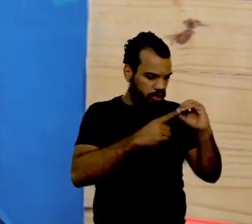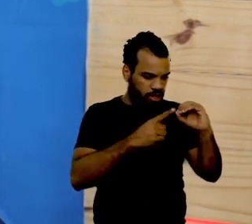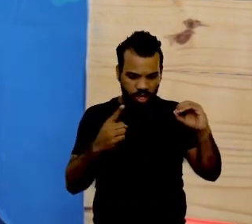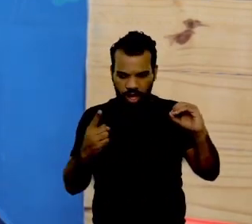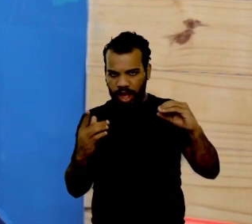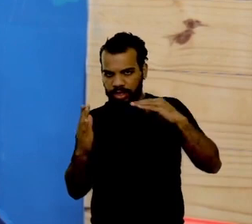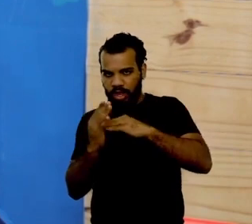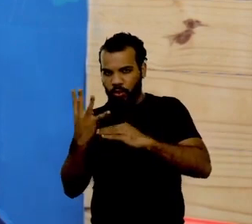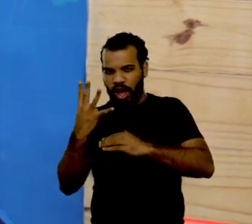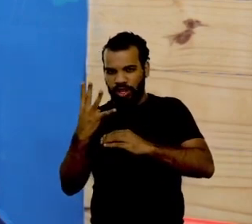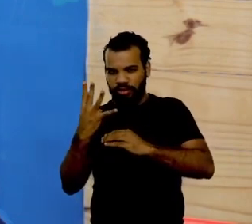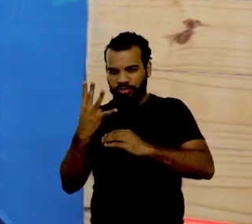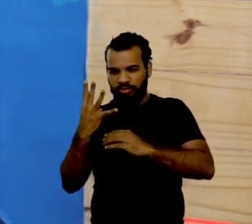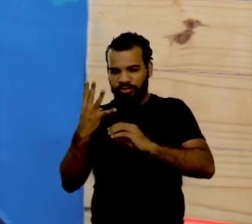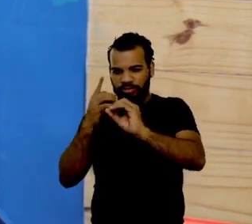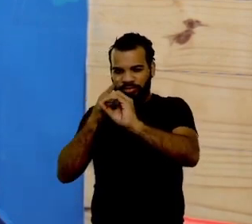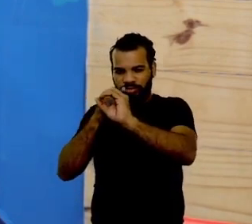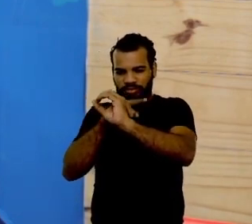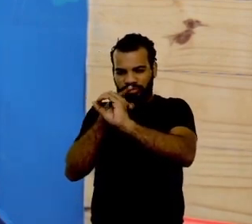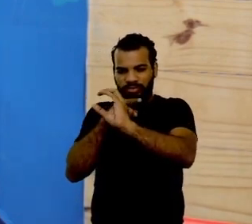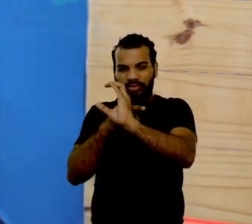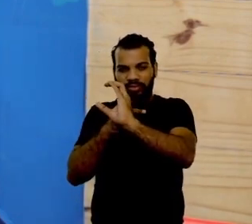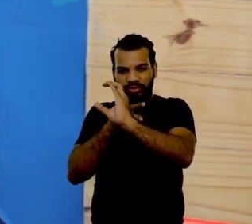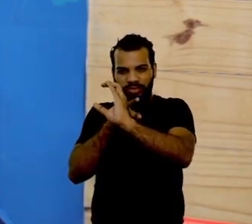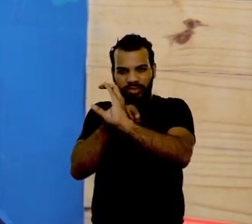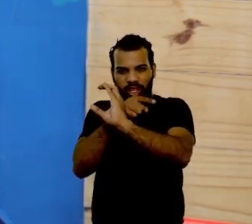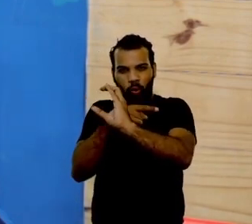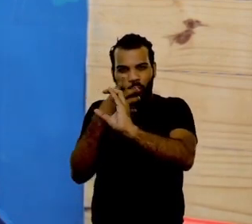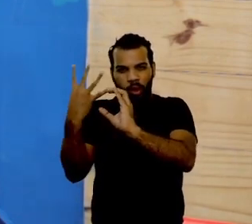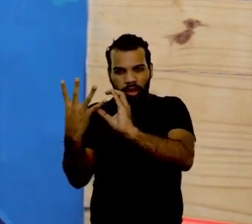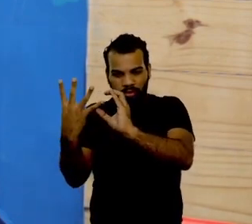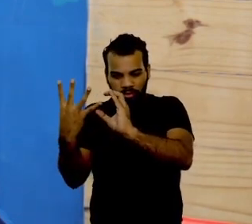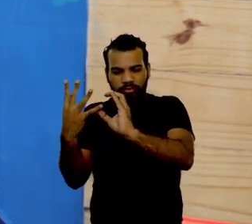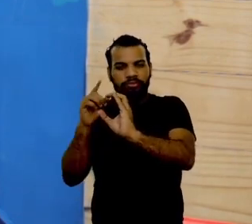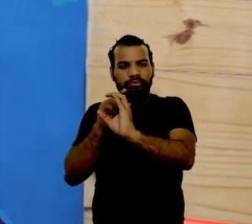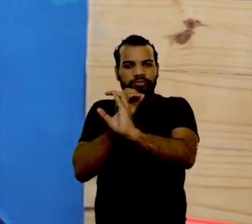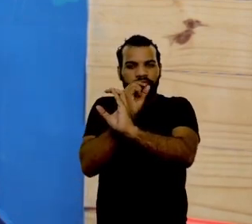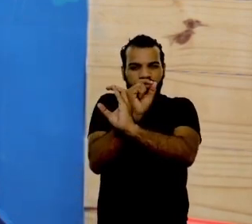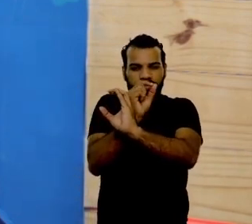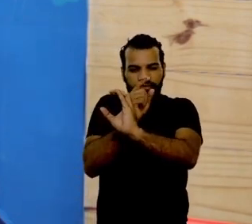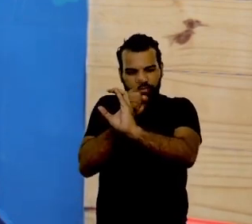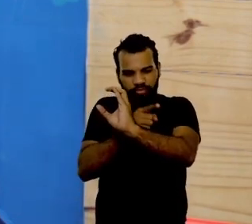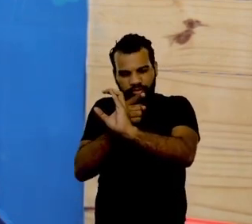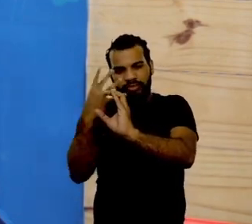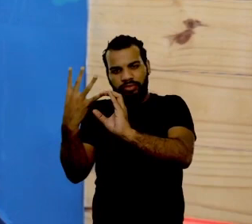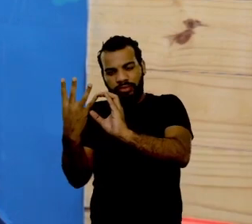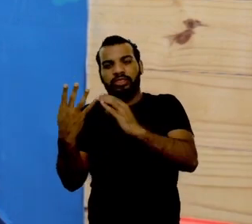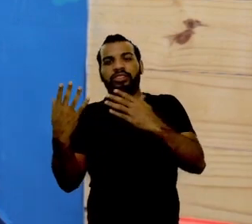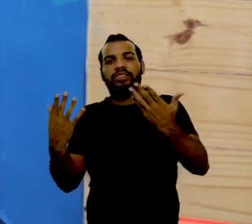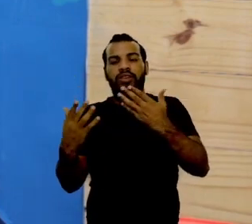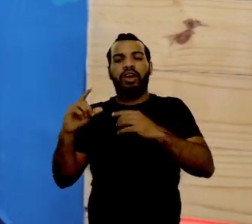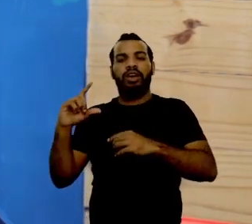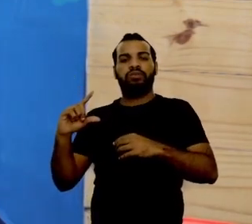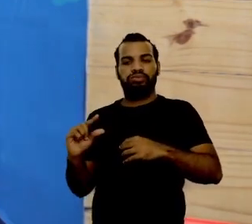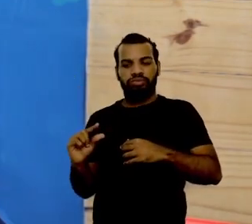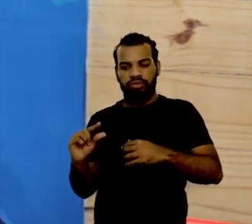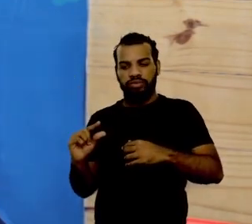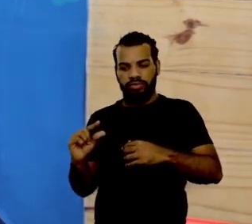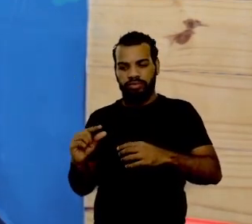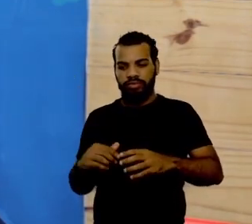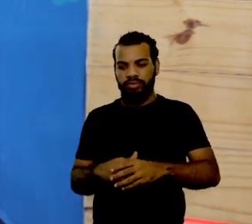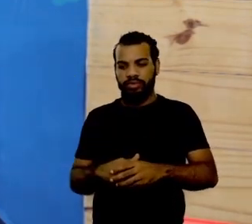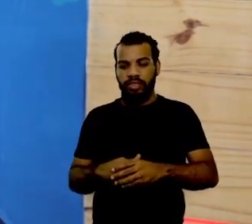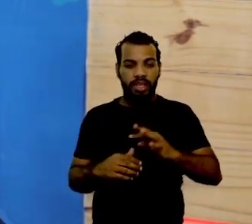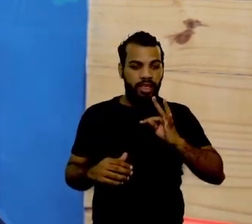graus Celsius, o volume reduz. Você está aumentando a temperatura, reduz o volume.